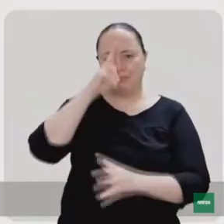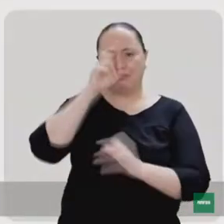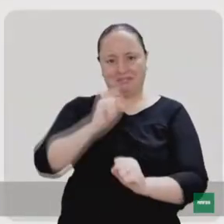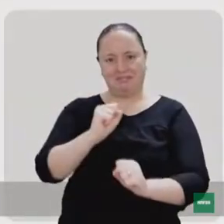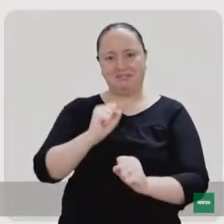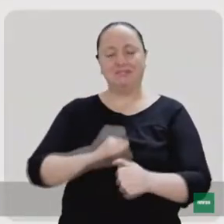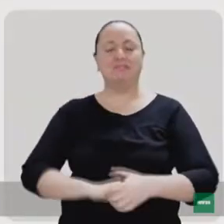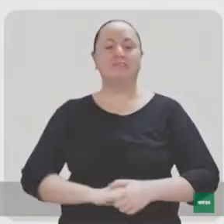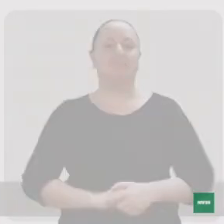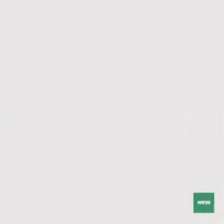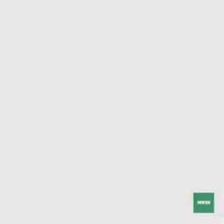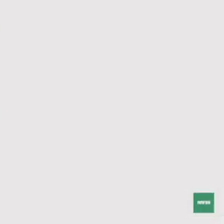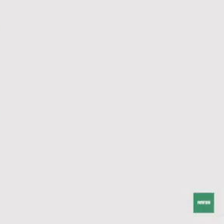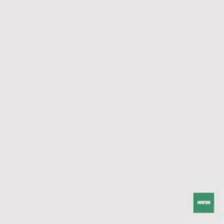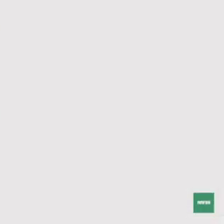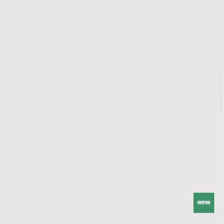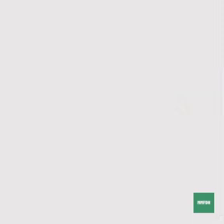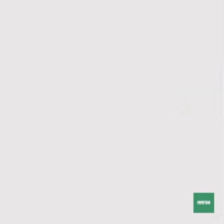fortes.